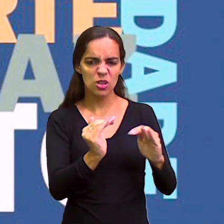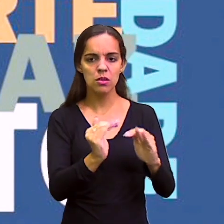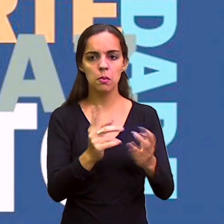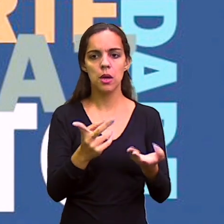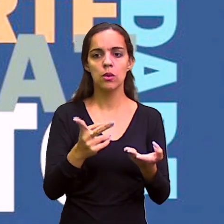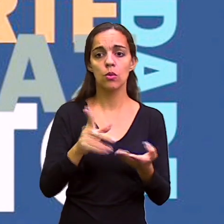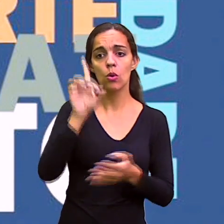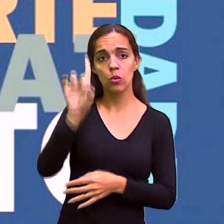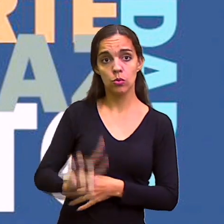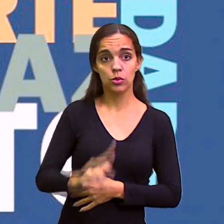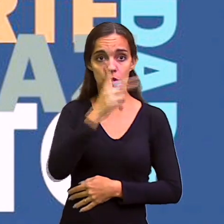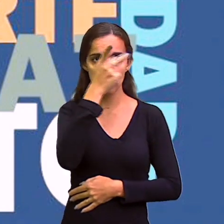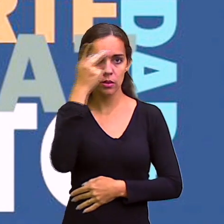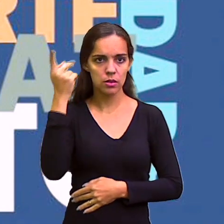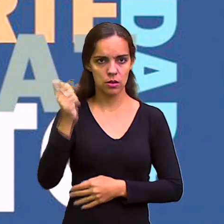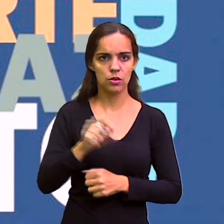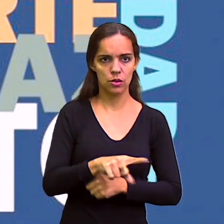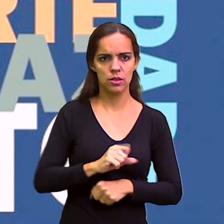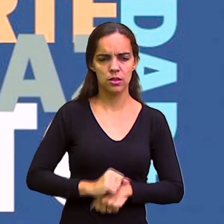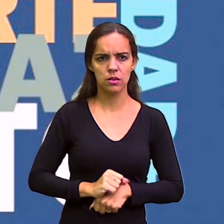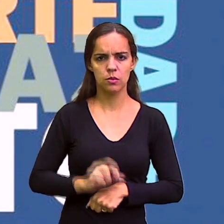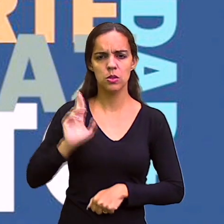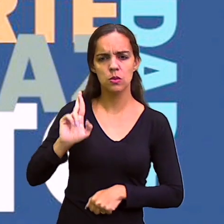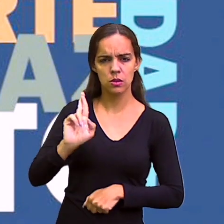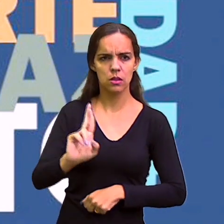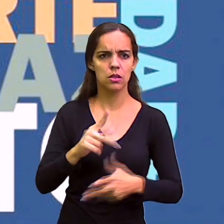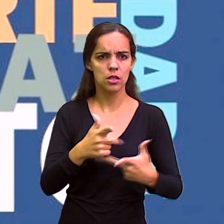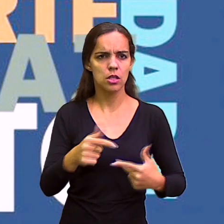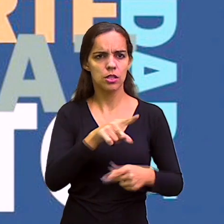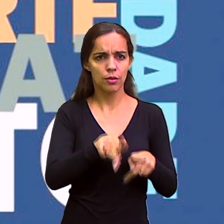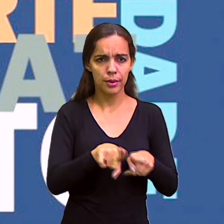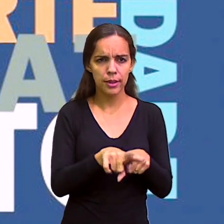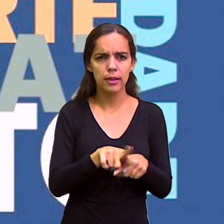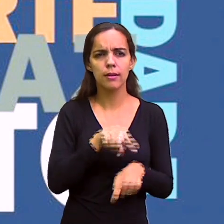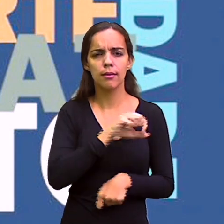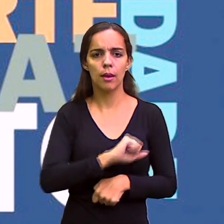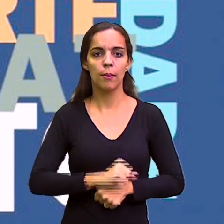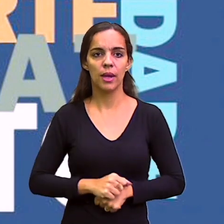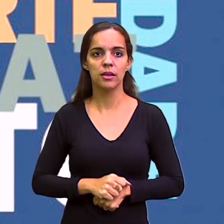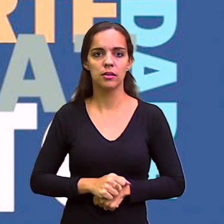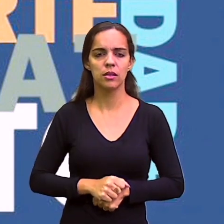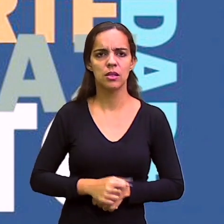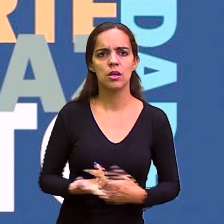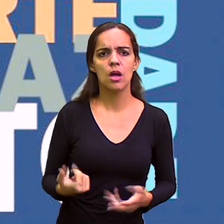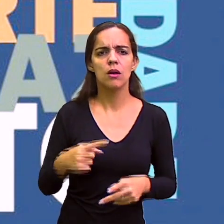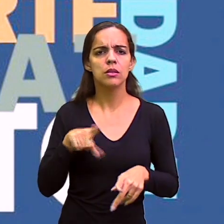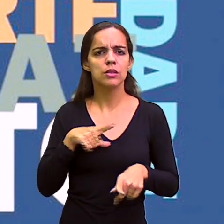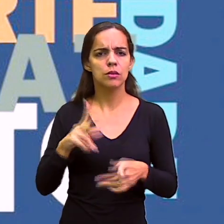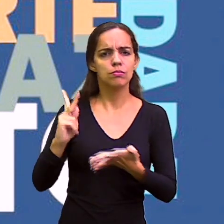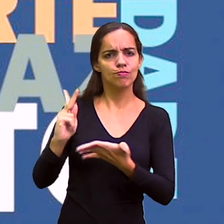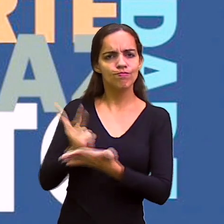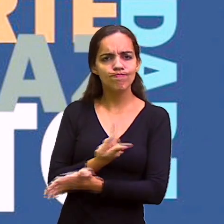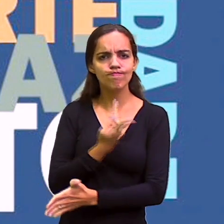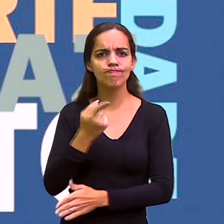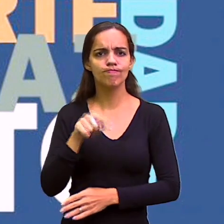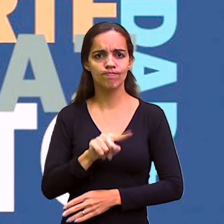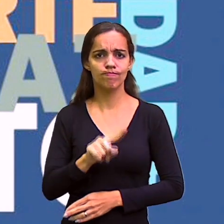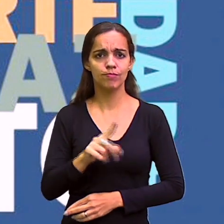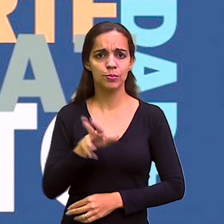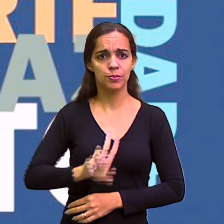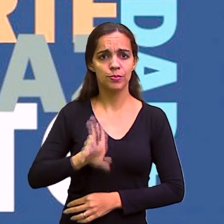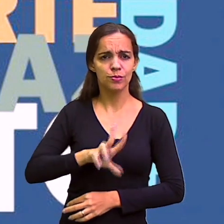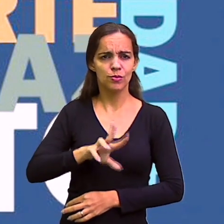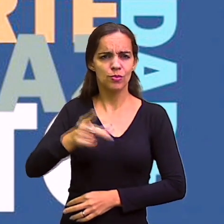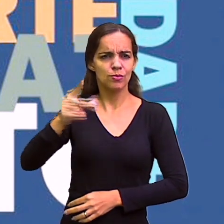pessoas de manterem suas crenças religiosas. Sim, isso aconteceu, pois o teatro de sombra foi utilizado